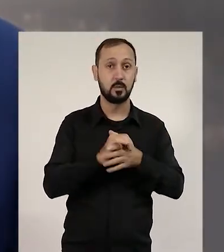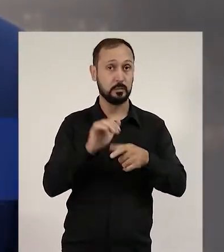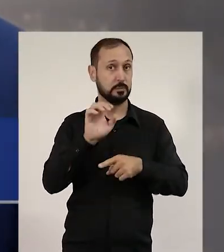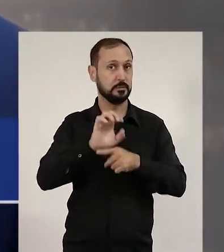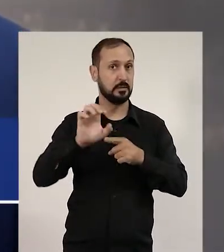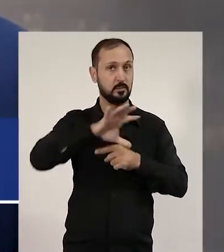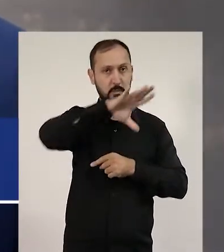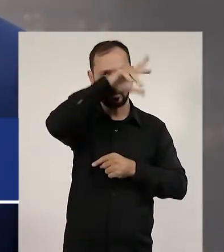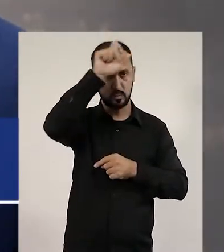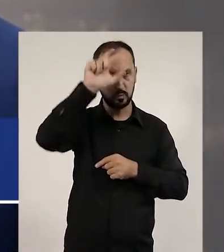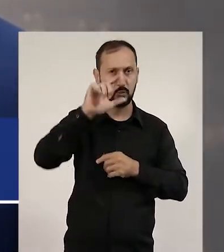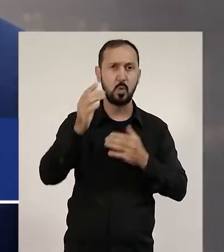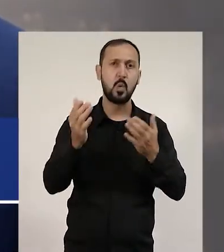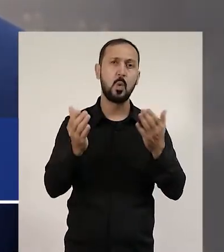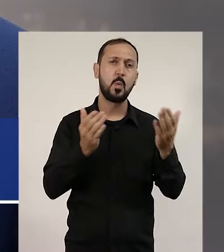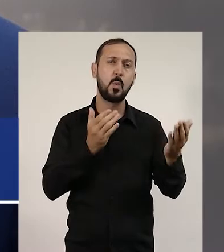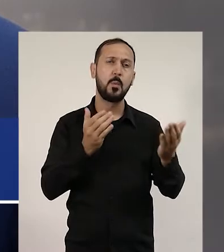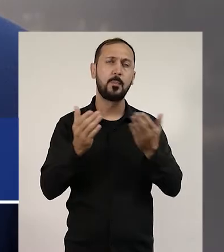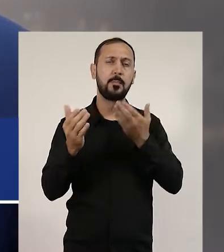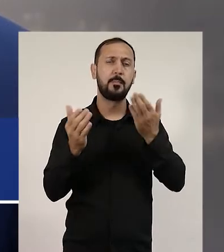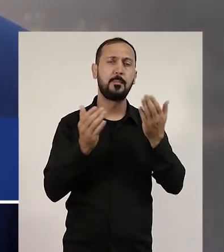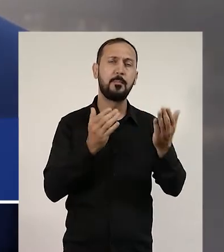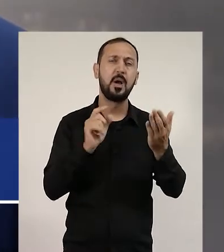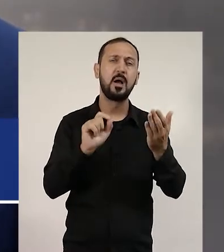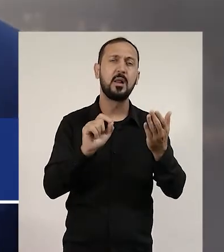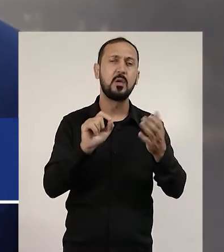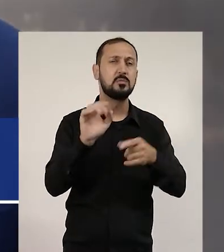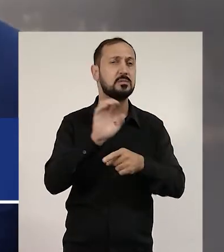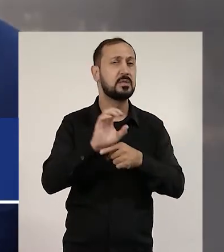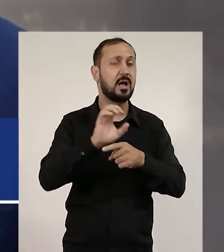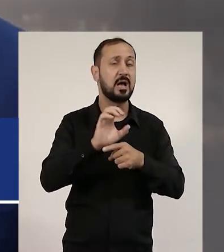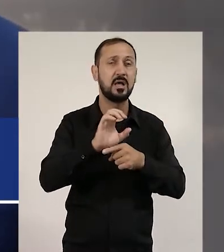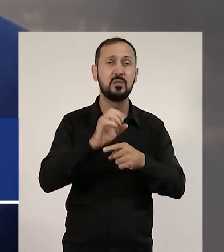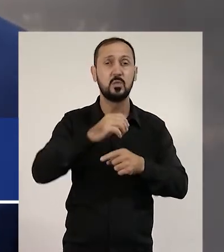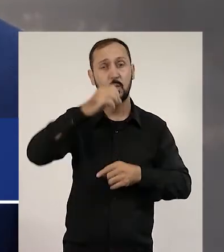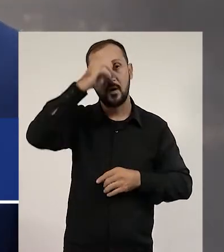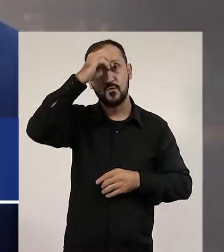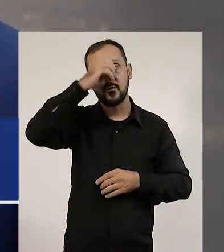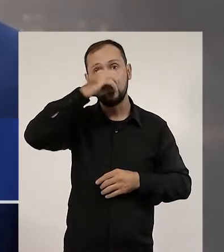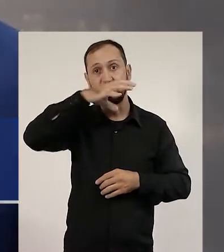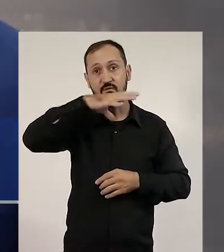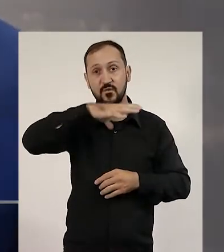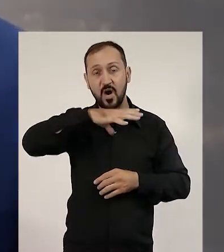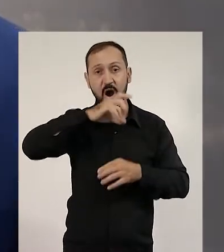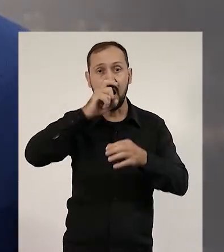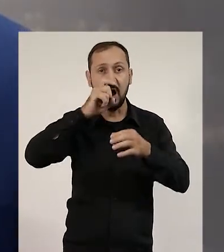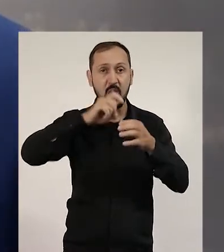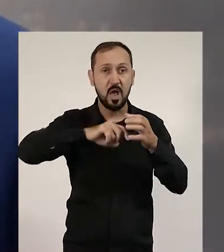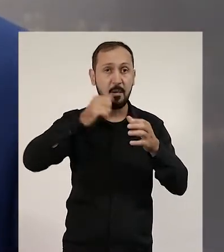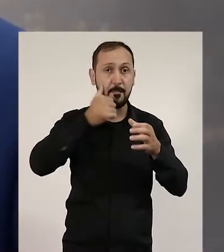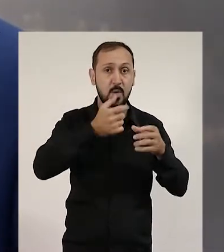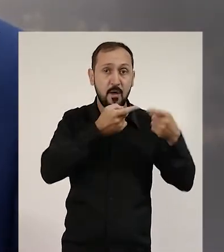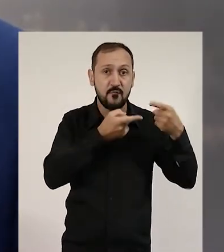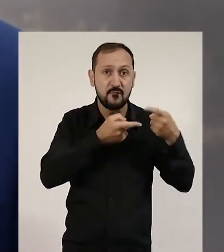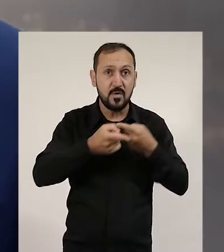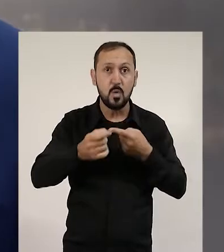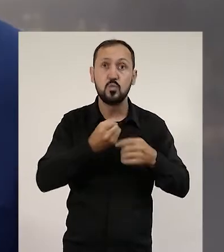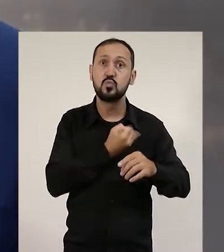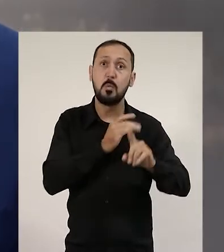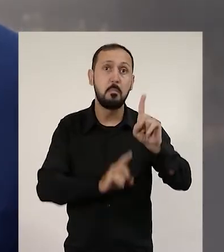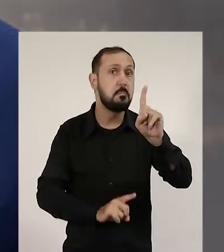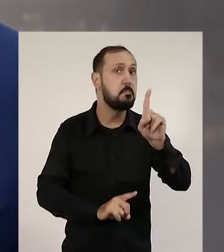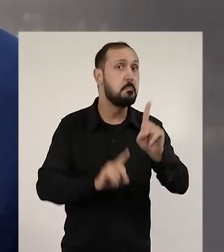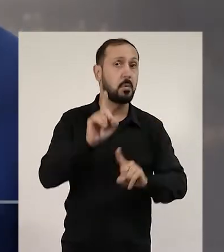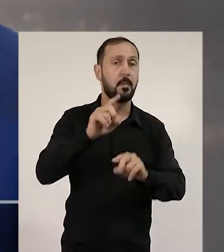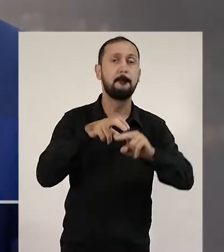Sul, proporcionalmente falando, é um dos estados que tem assim o maior índice de violência contra a mulher. E, portanto, apresentamos